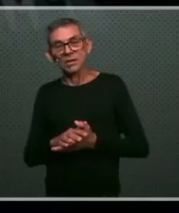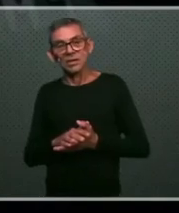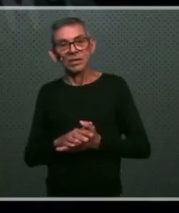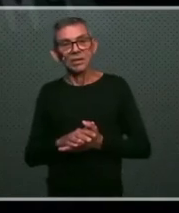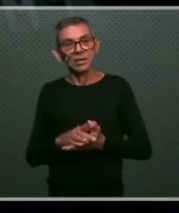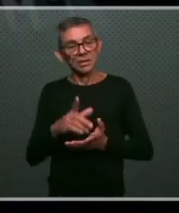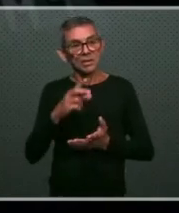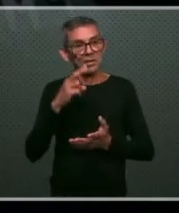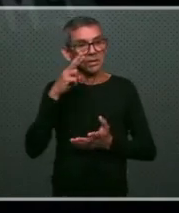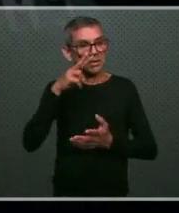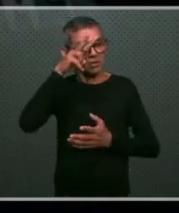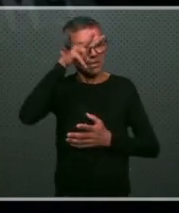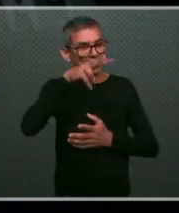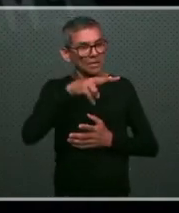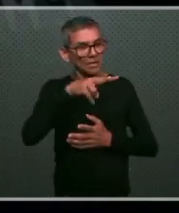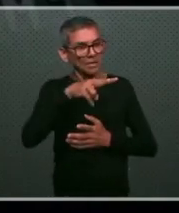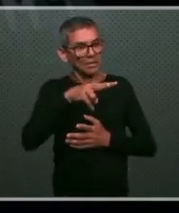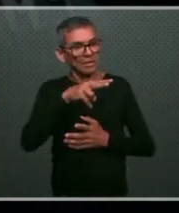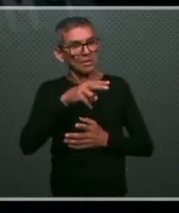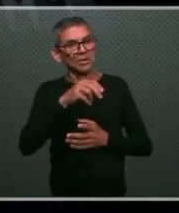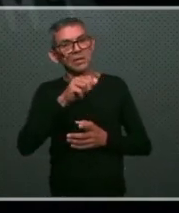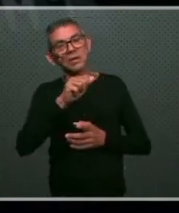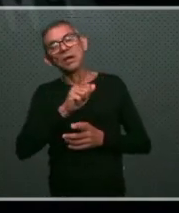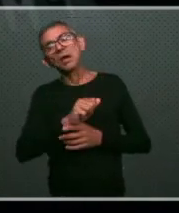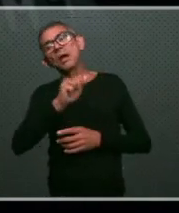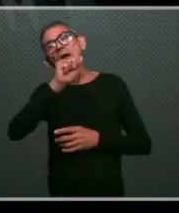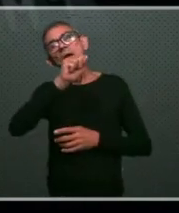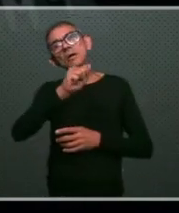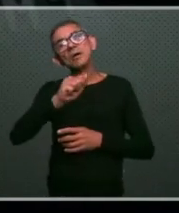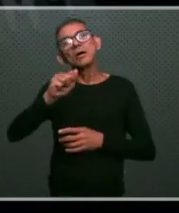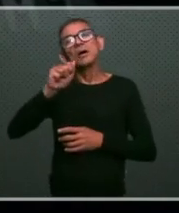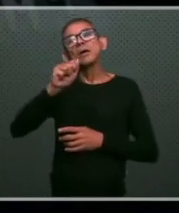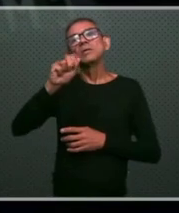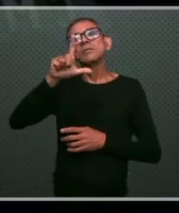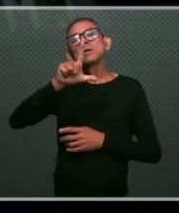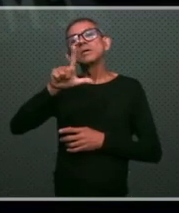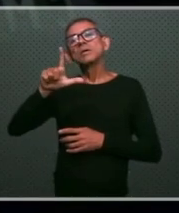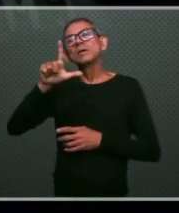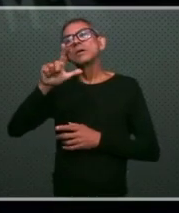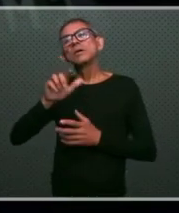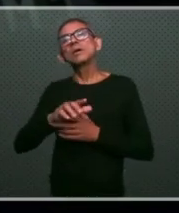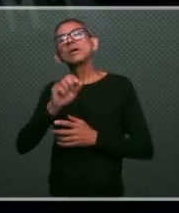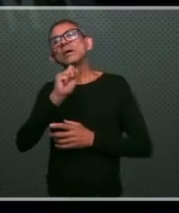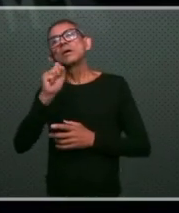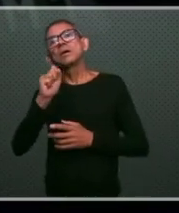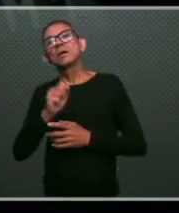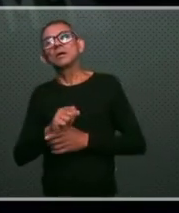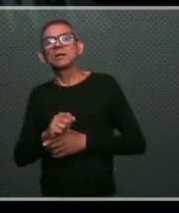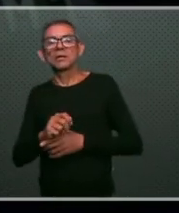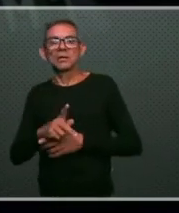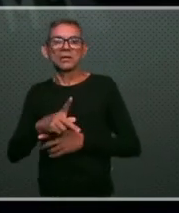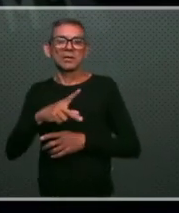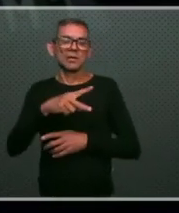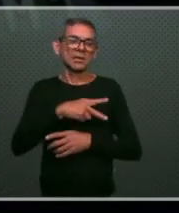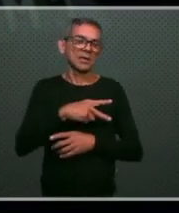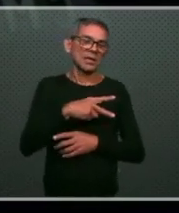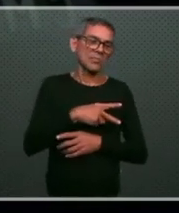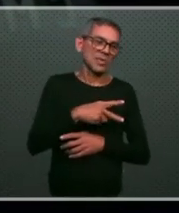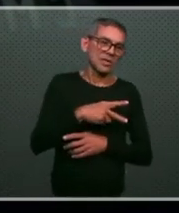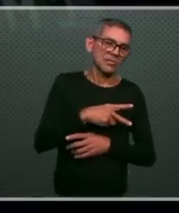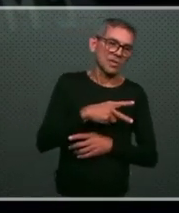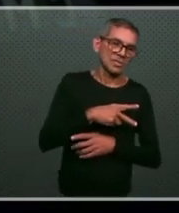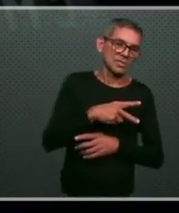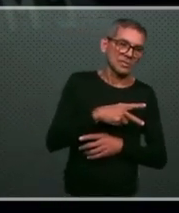que nós vimos na Assembleia Legislativa, que tentou se dizer que não era isso, mas é a privatização do serviço de água do Estado.